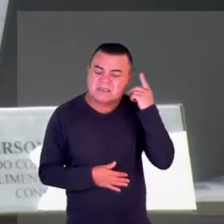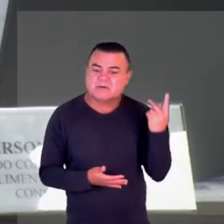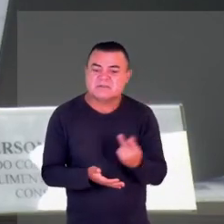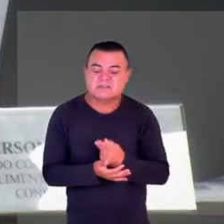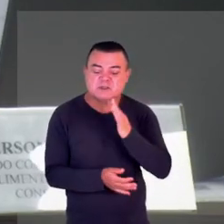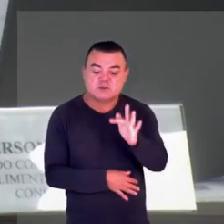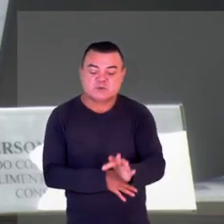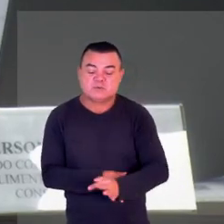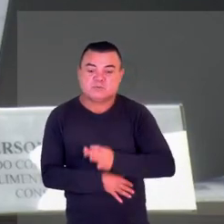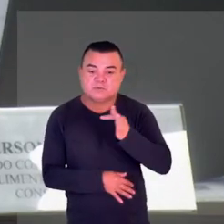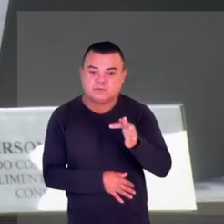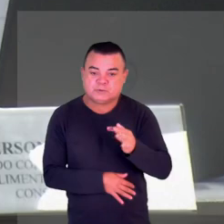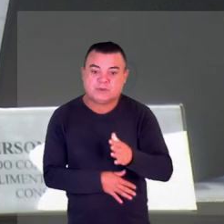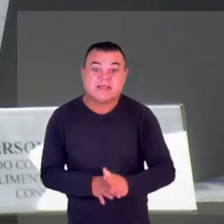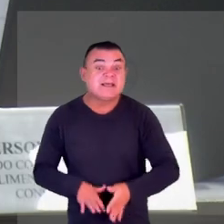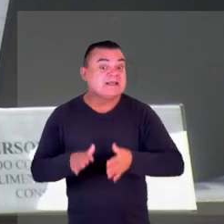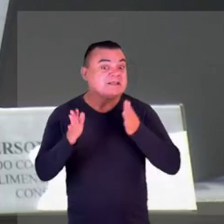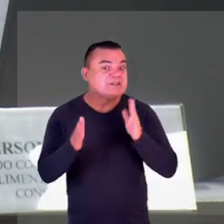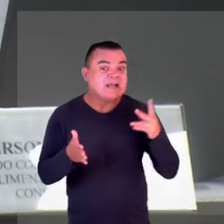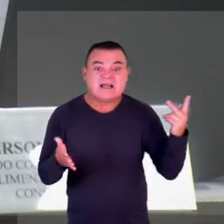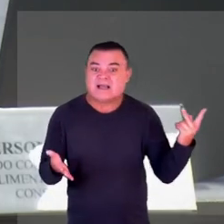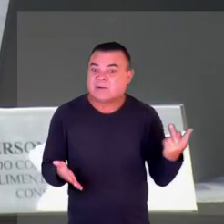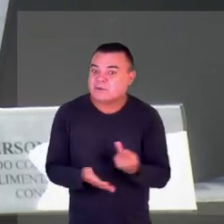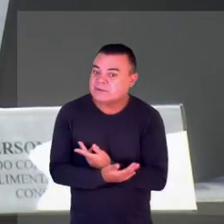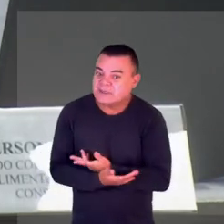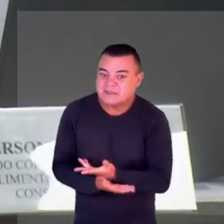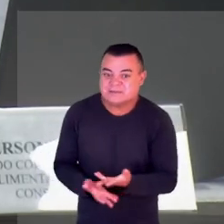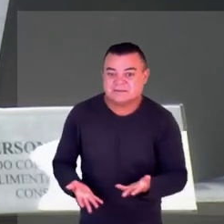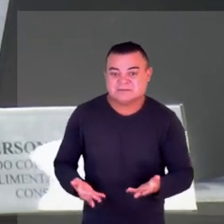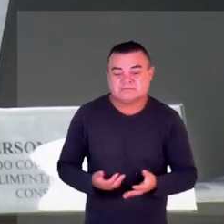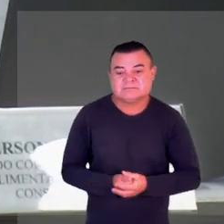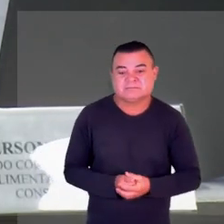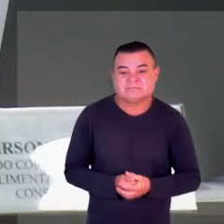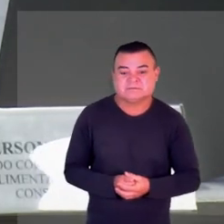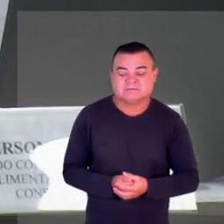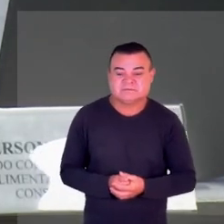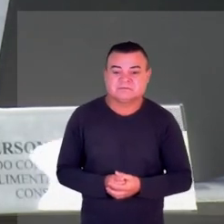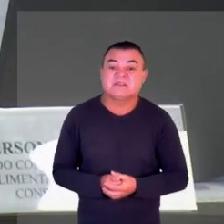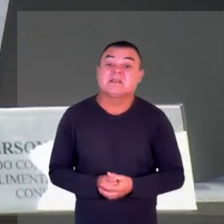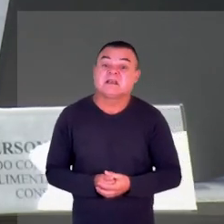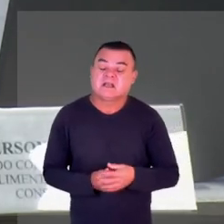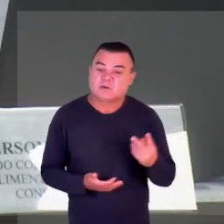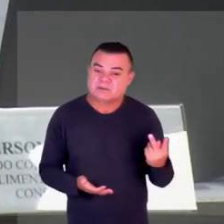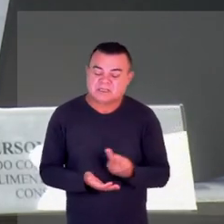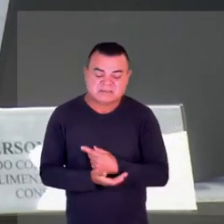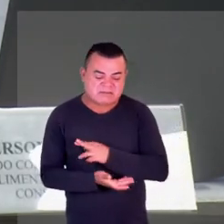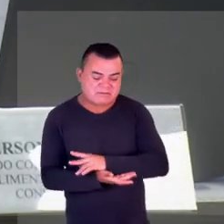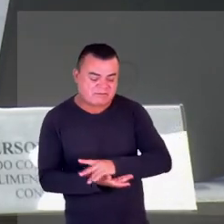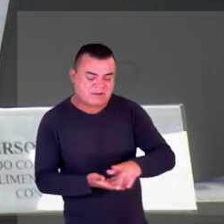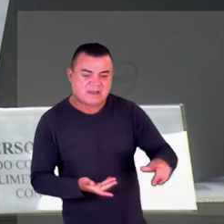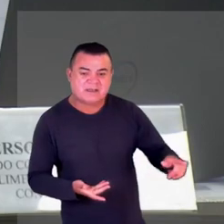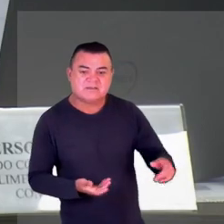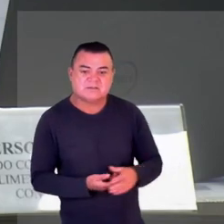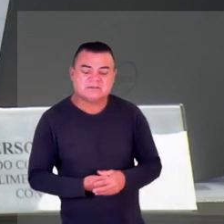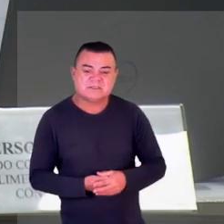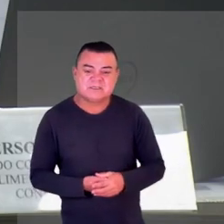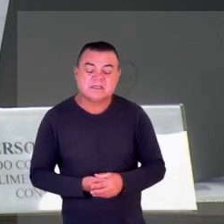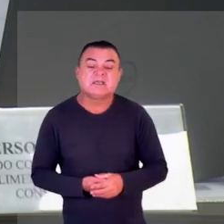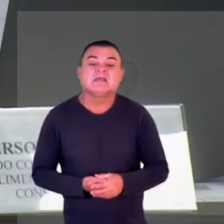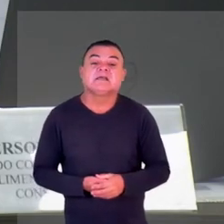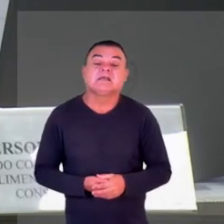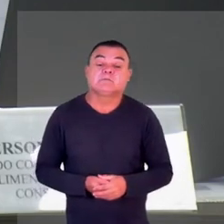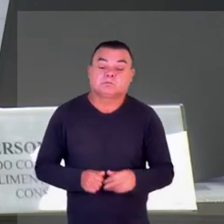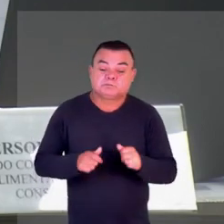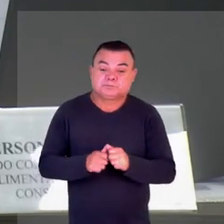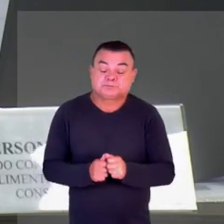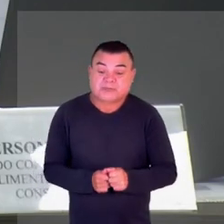está né já já estão ocorrendo várias situações é seca na Amazônia é excesso de chuva com ciclones no